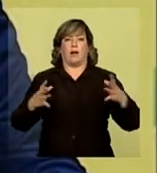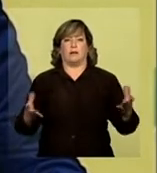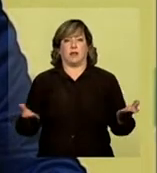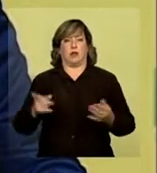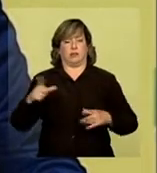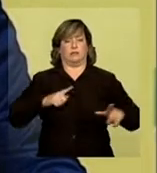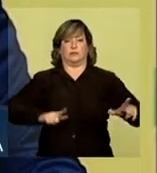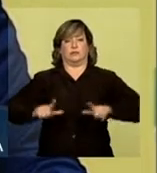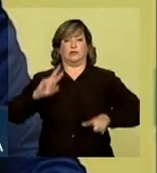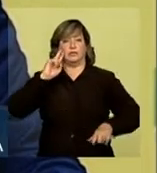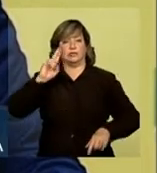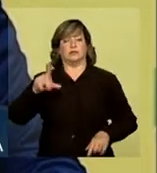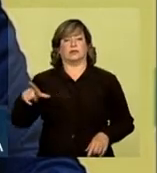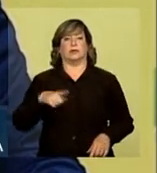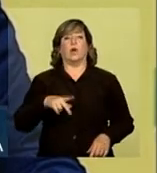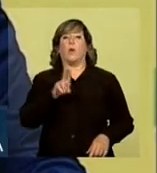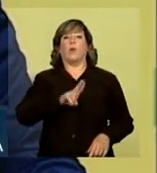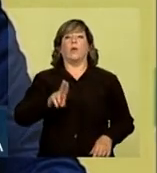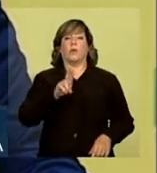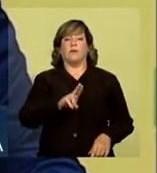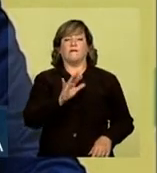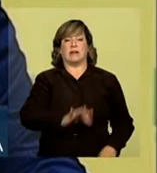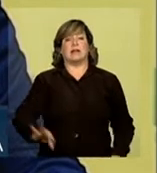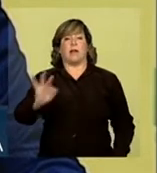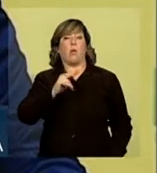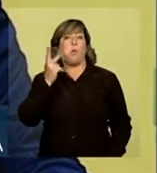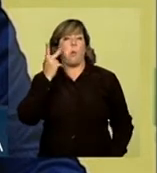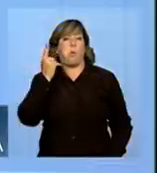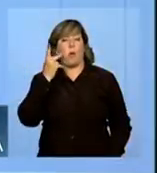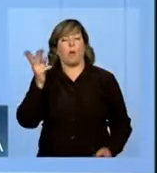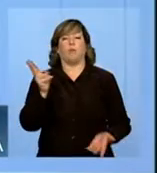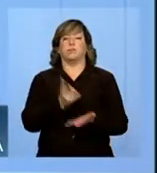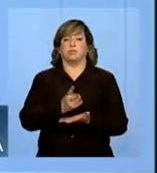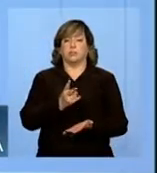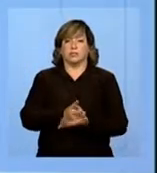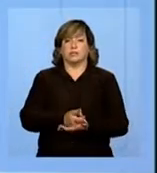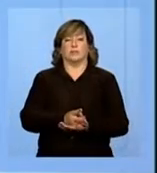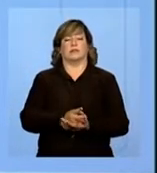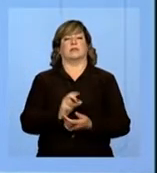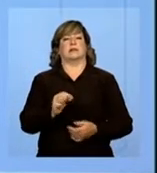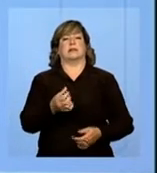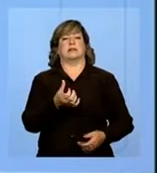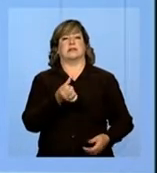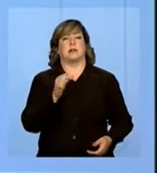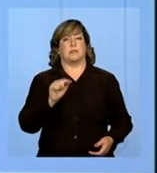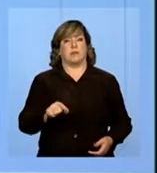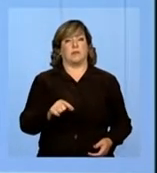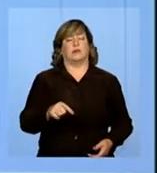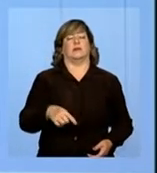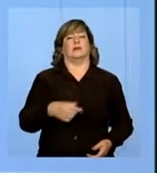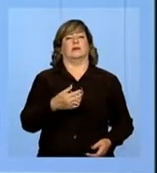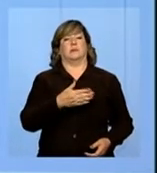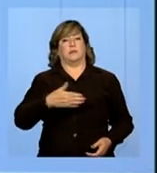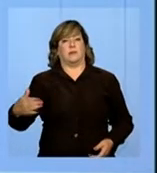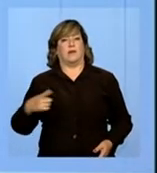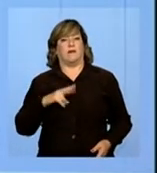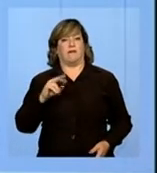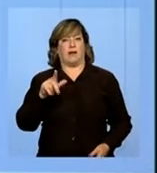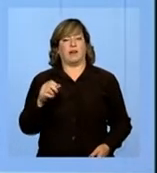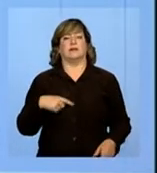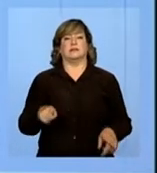atual gestão a Universidade Federal do Ceará continua um destaque 6378 vagas